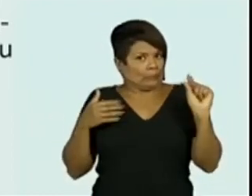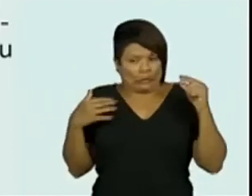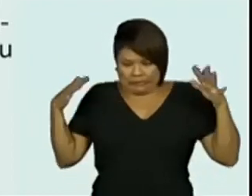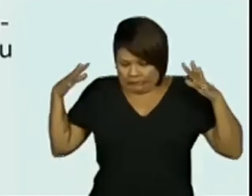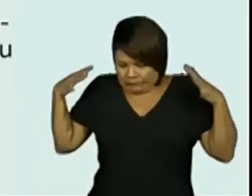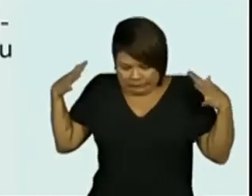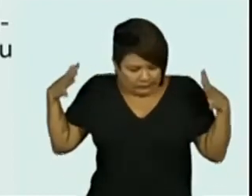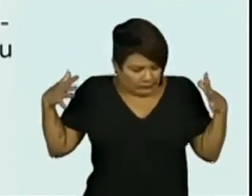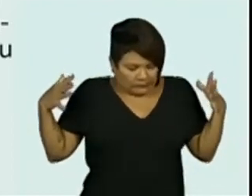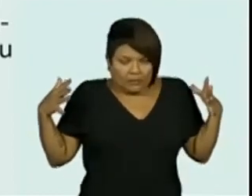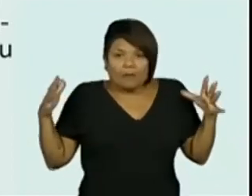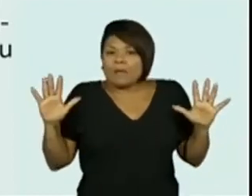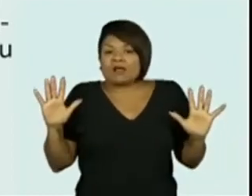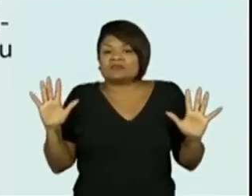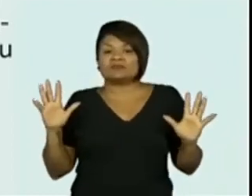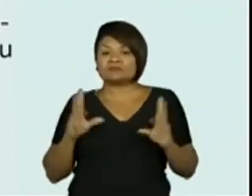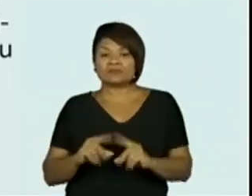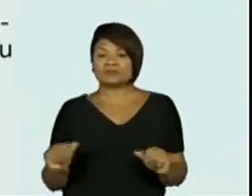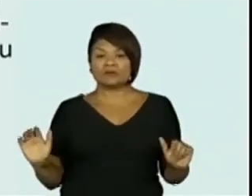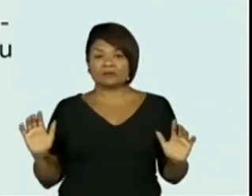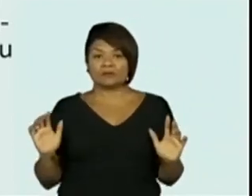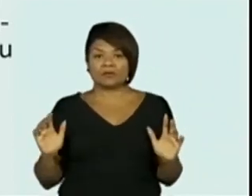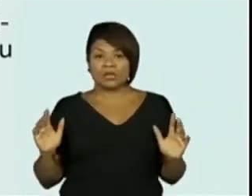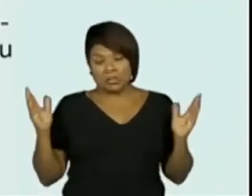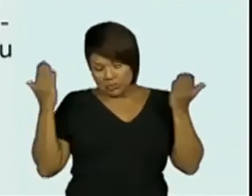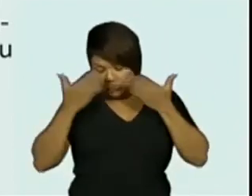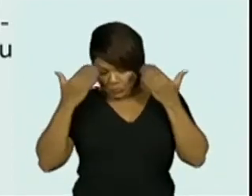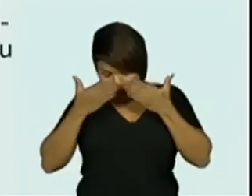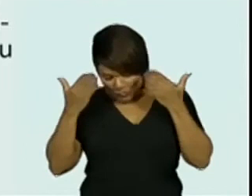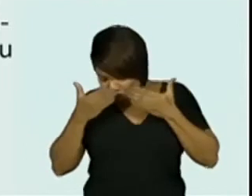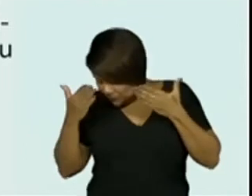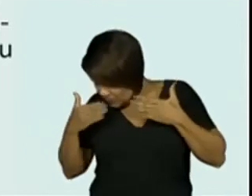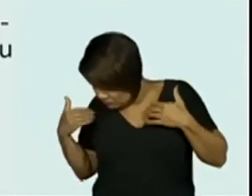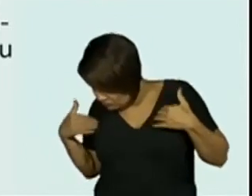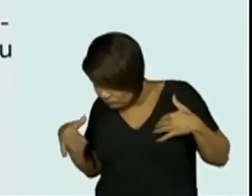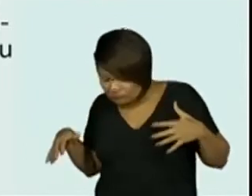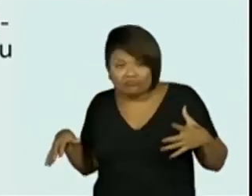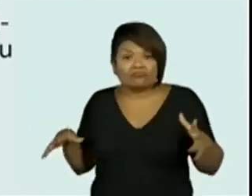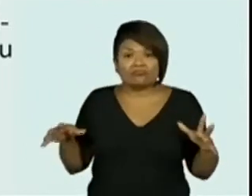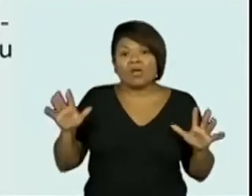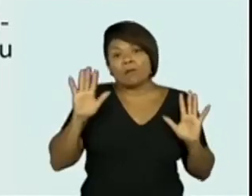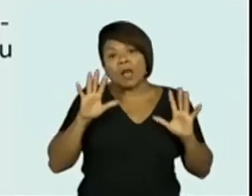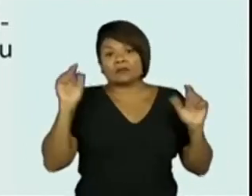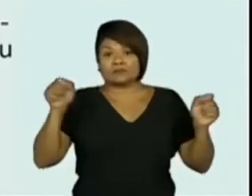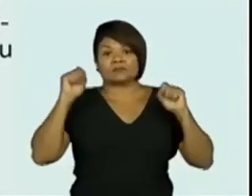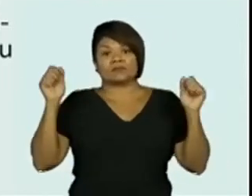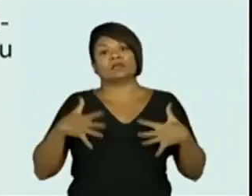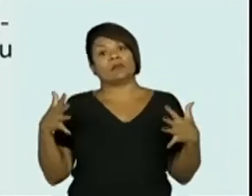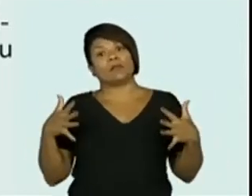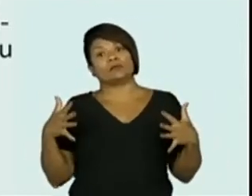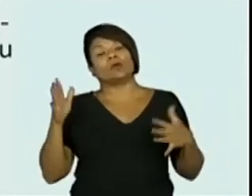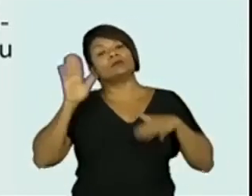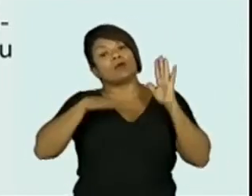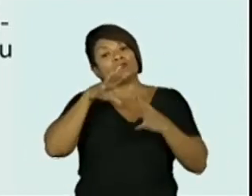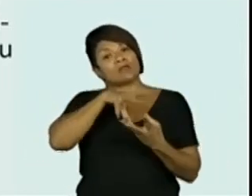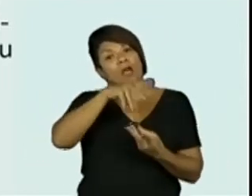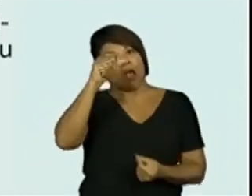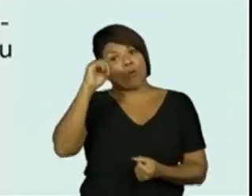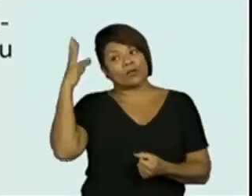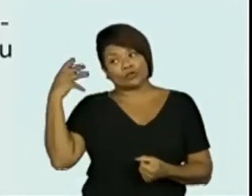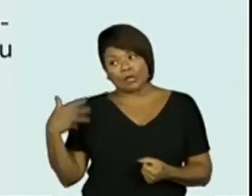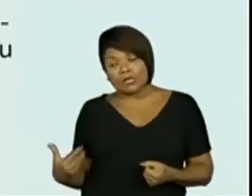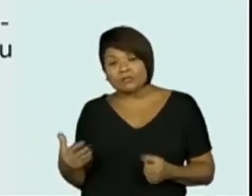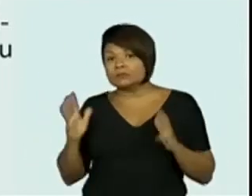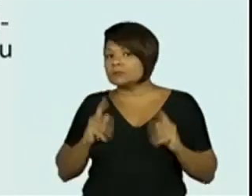passou. Não via vestido nenhum, mas de certo era um encantamento. Vai ver, sua alma não era